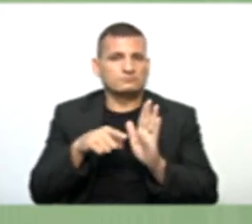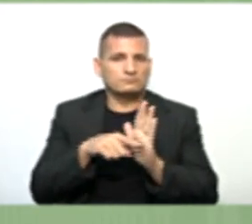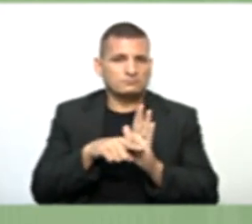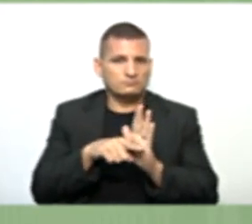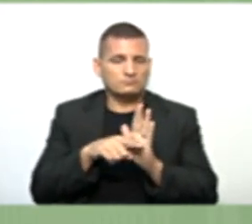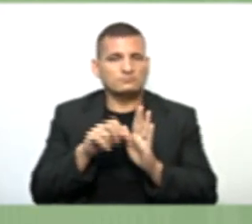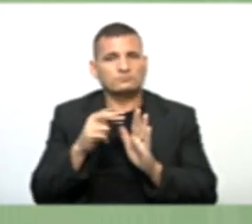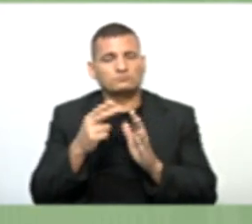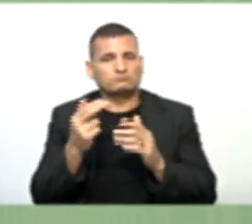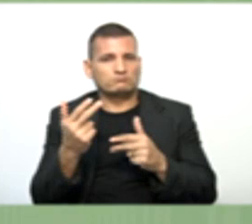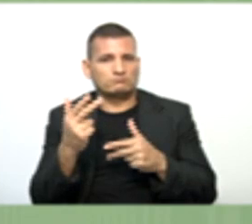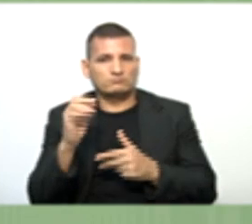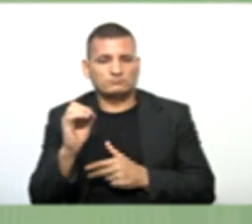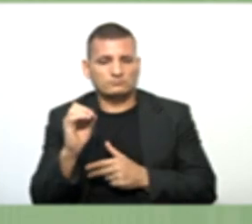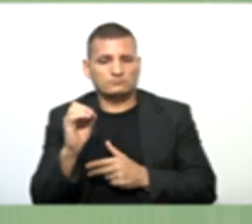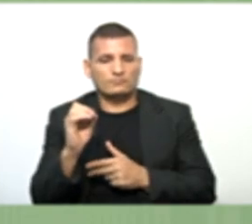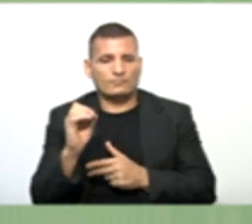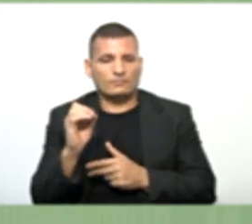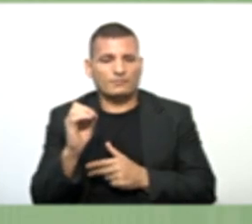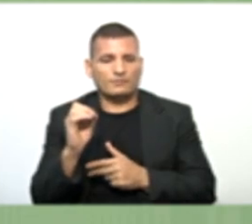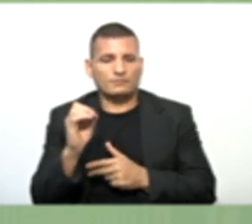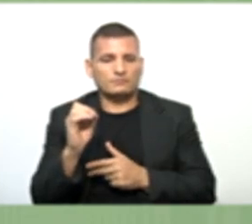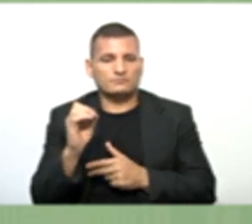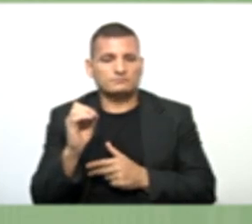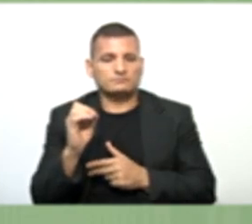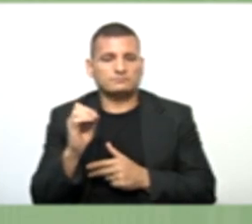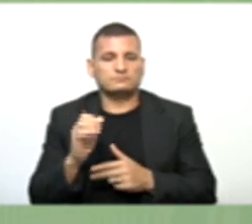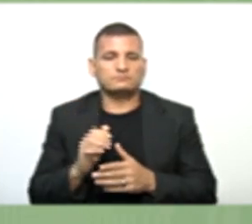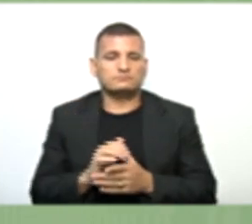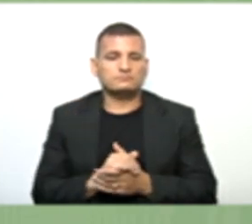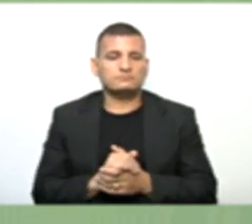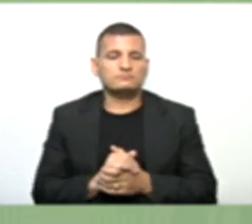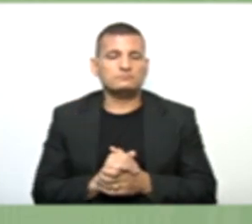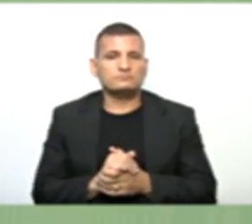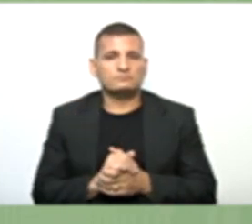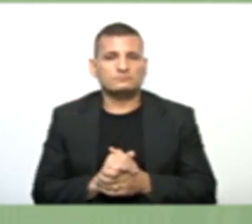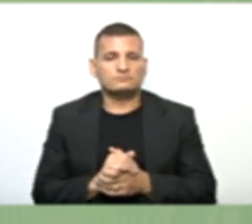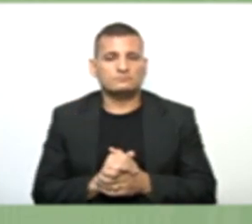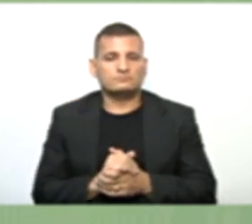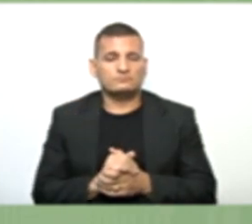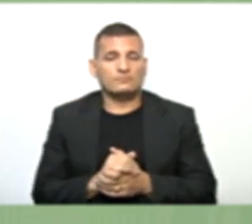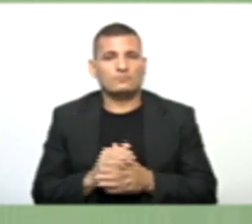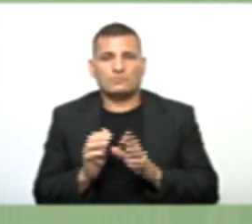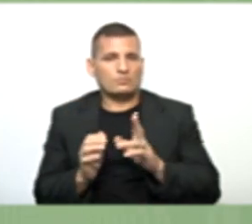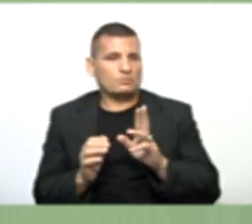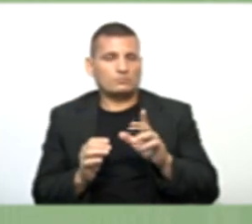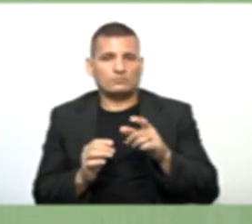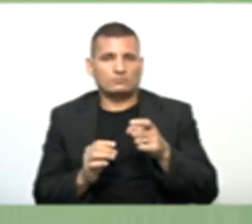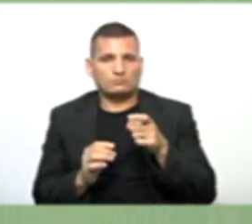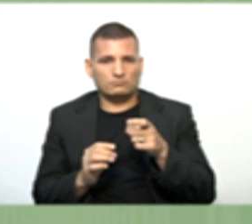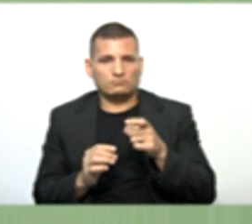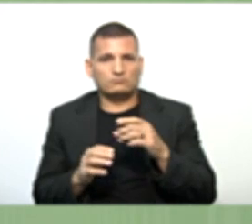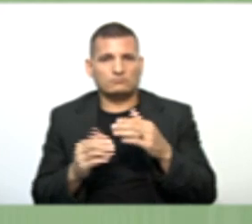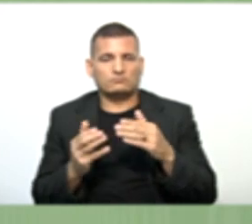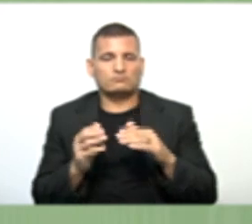ou se ele é igual a zero. Tá? E não o x. Então temos que tomar cuidado